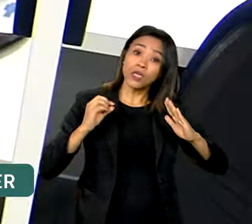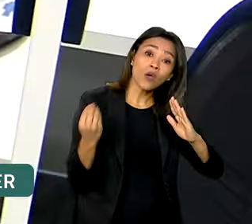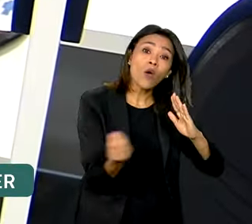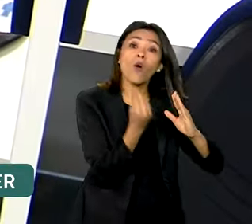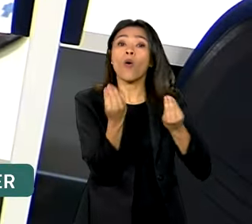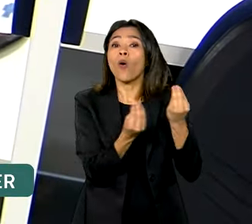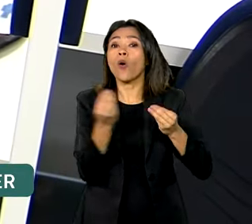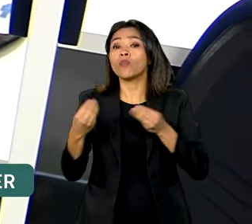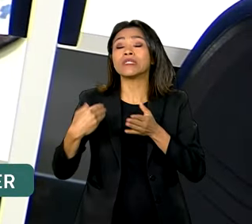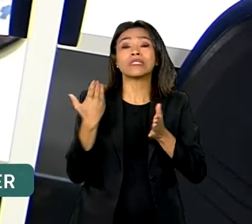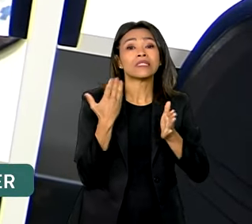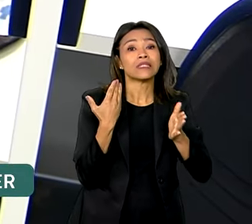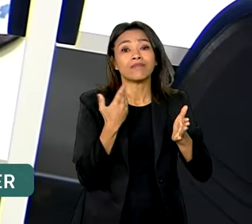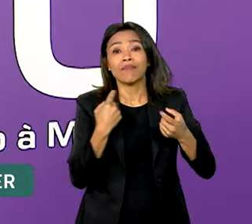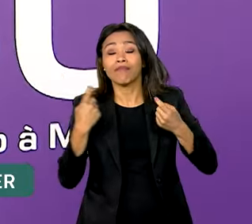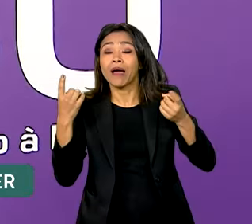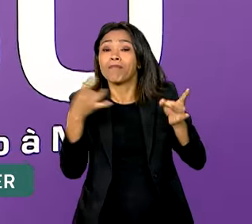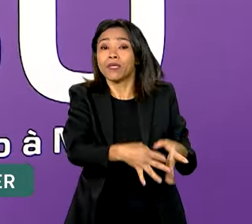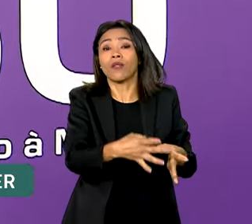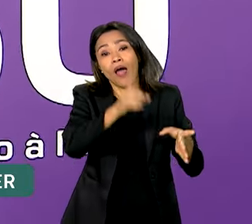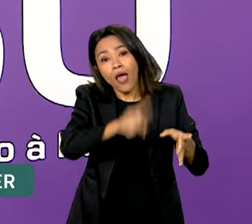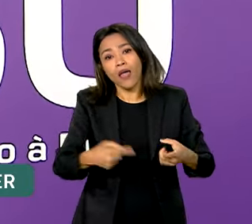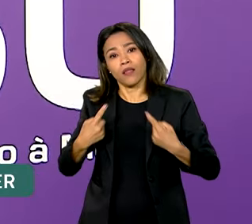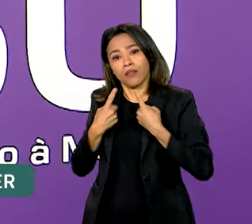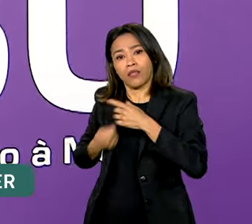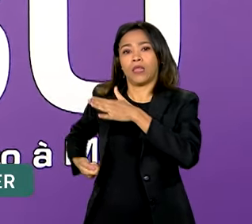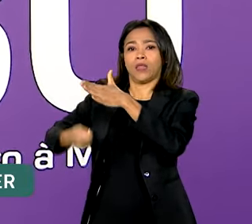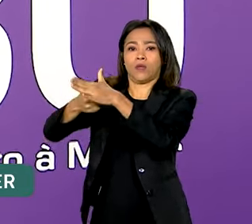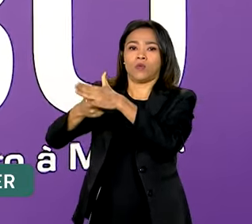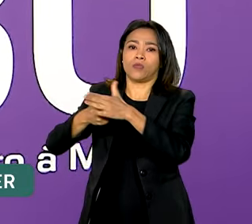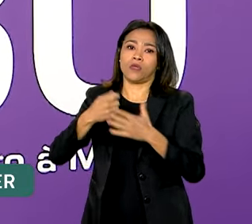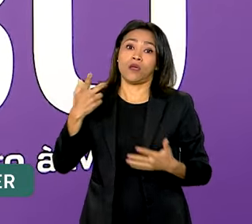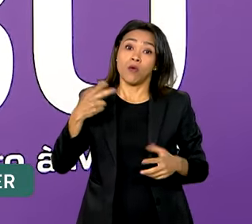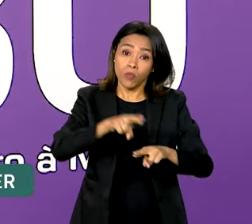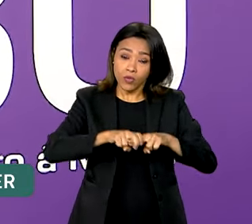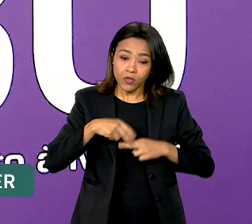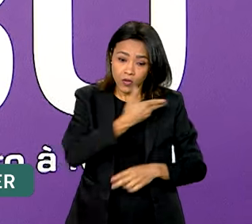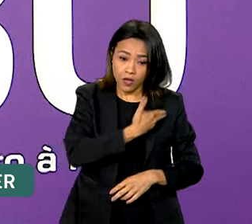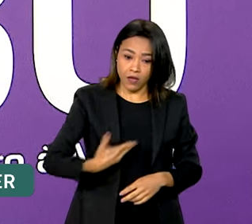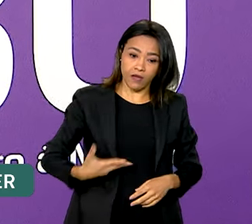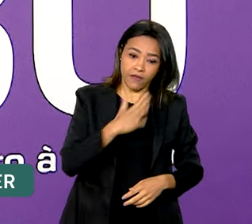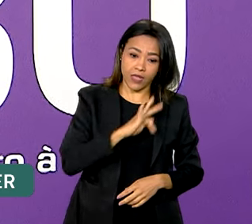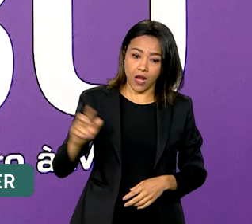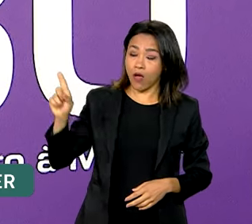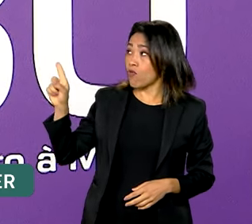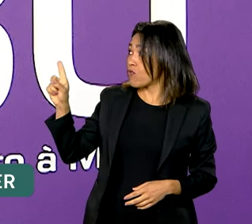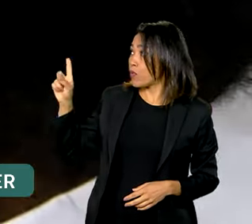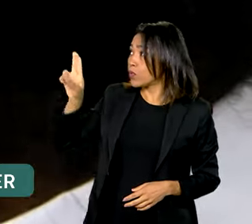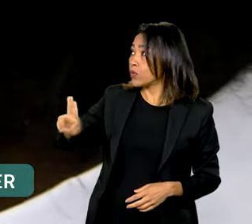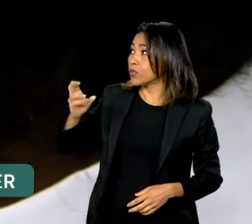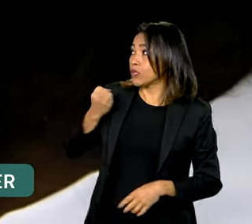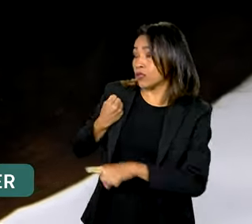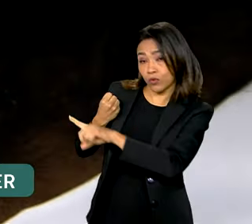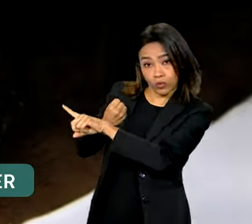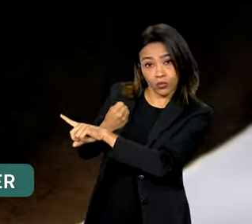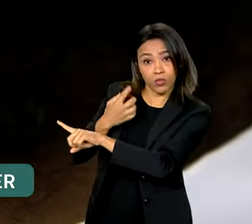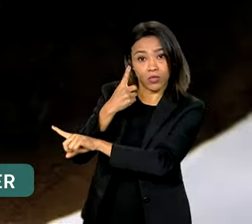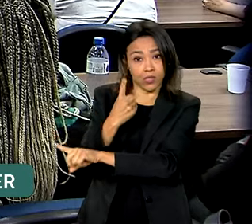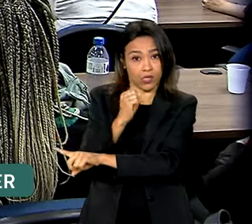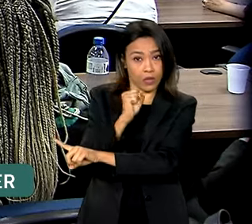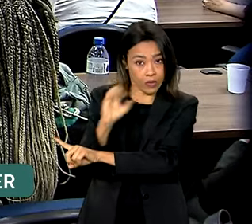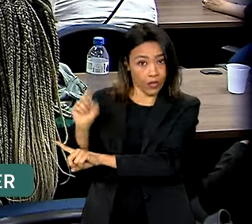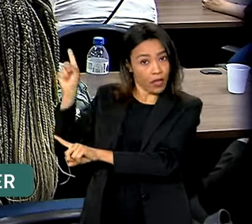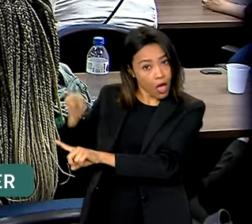quadro é fazer uma denúncia. Por isso mesmo, o governo federal fortaleceu o Ligue 180, que agora é